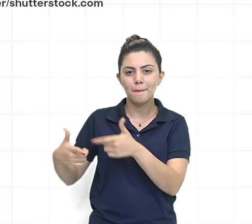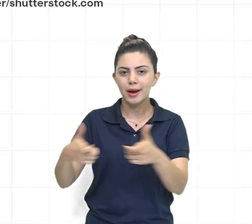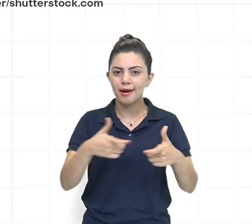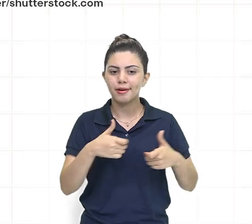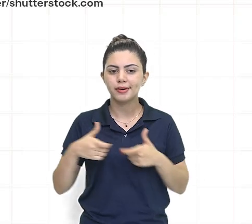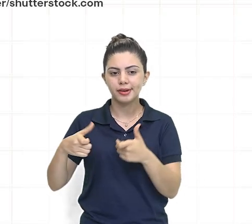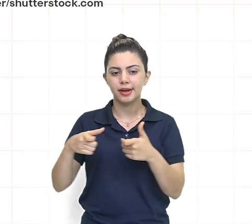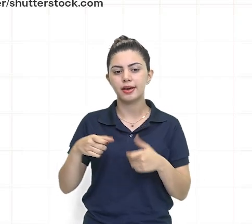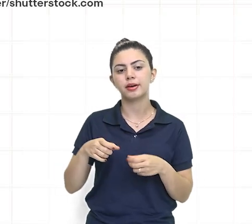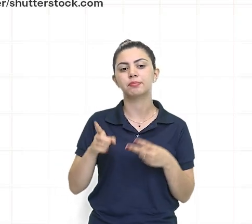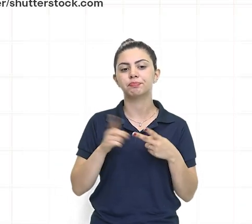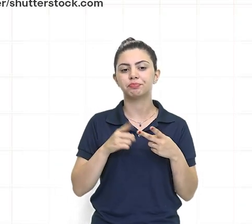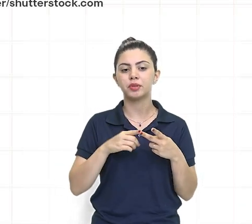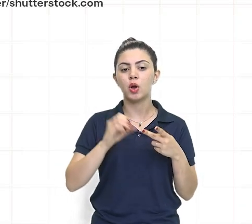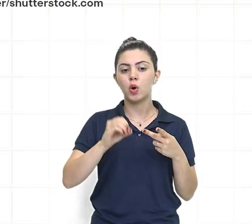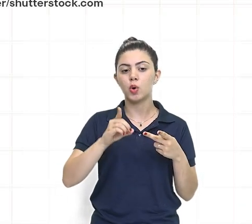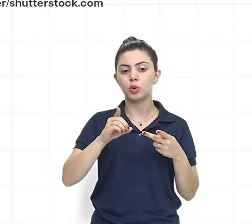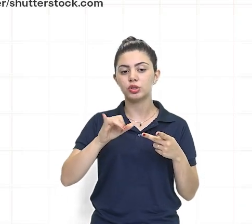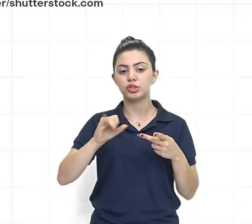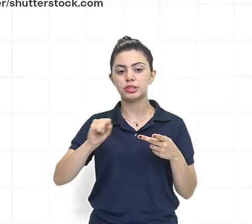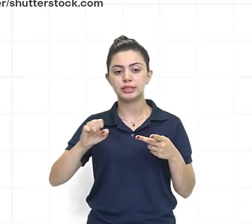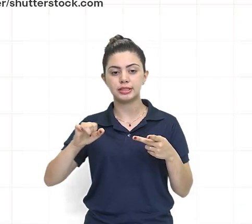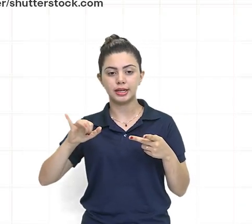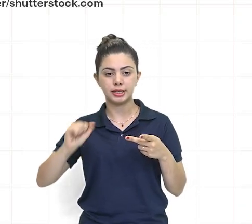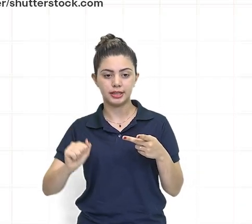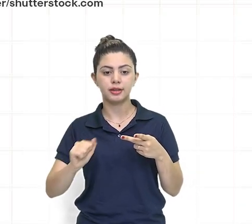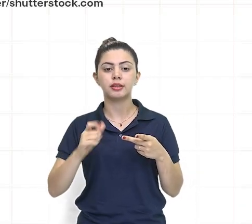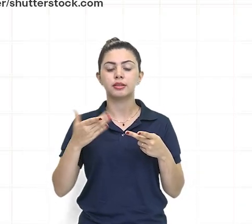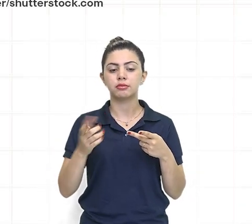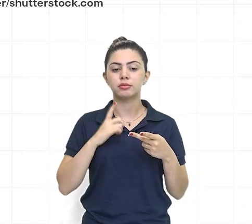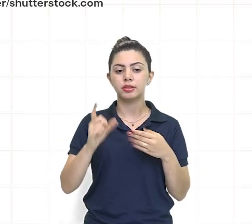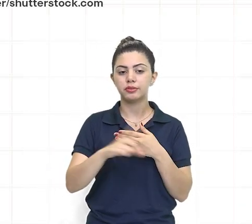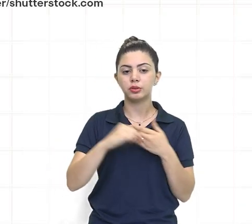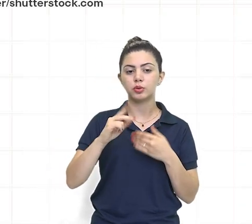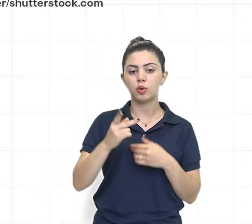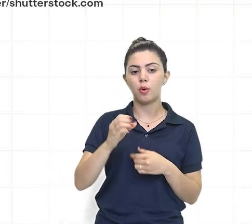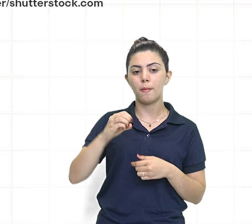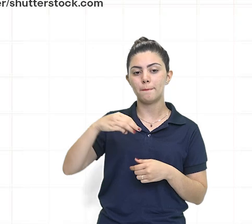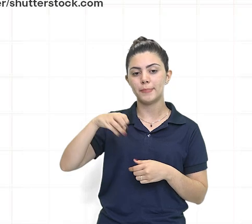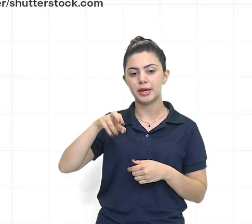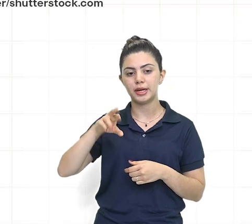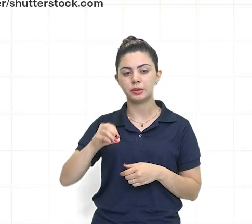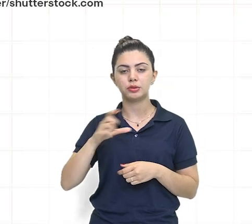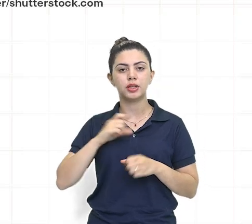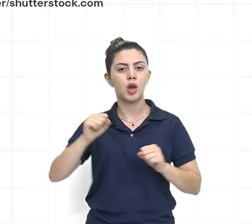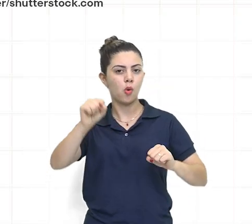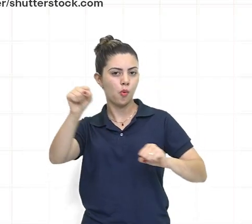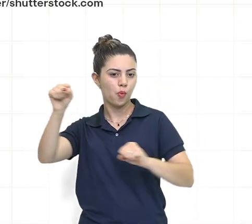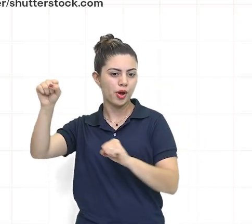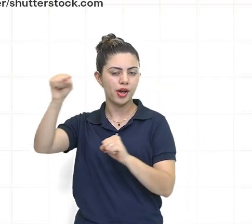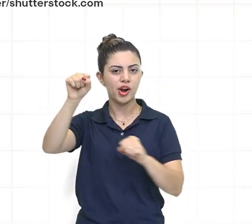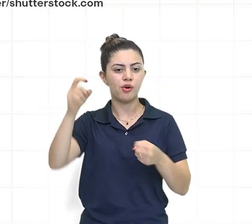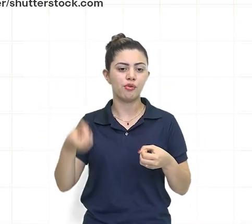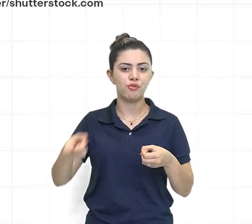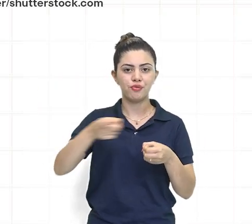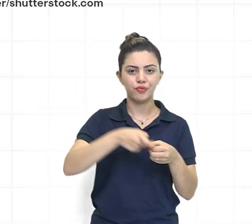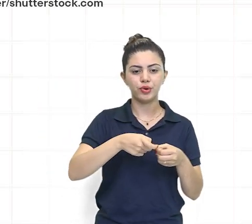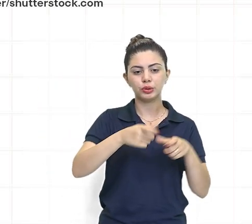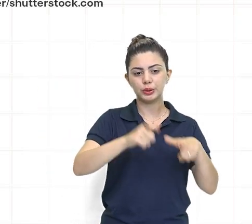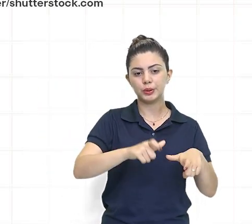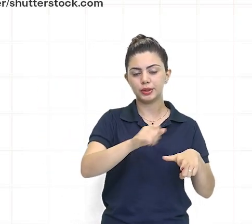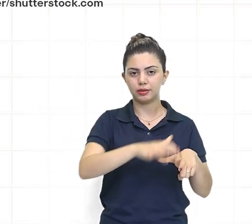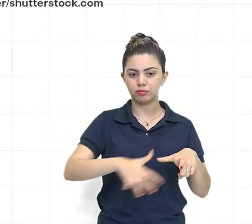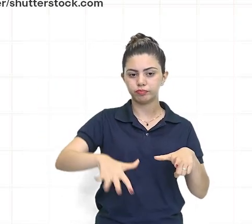Troia. Odisseia, né, de Homero, então, mostra a volta dos grandes heróis, como Odisseu, lá para sua terra. Então,